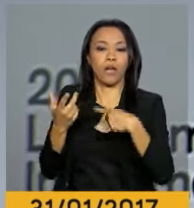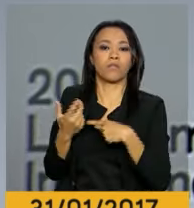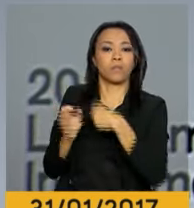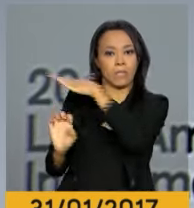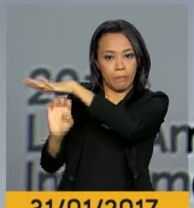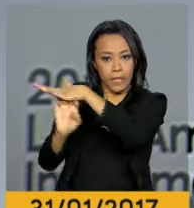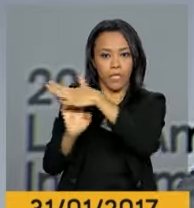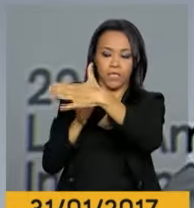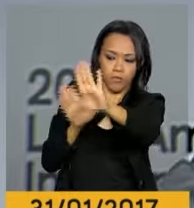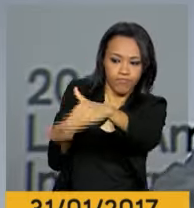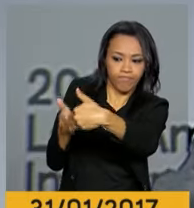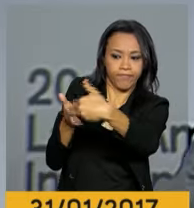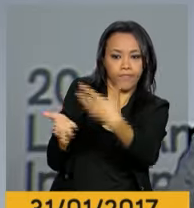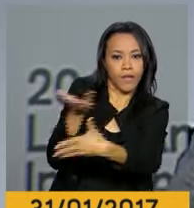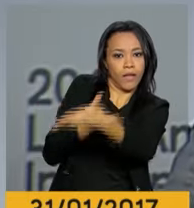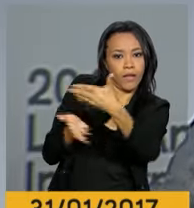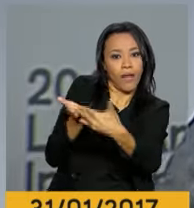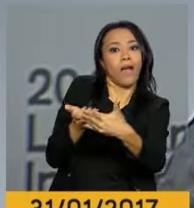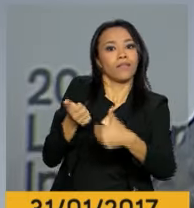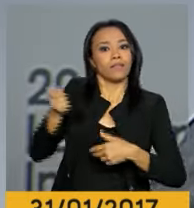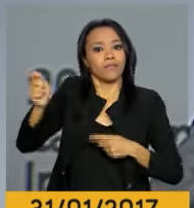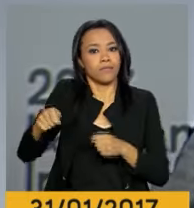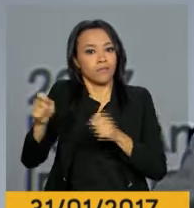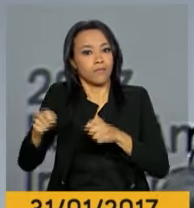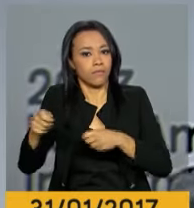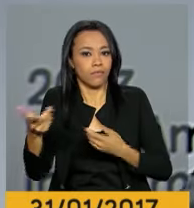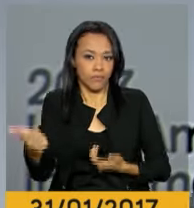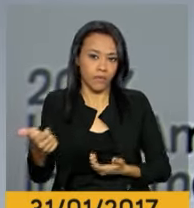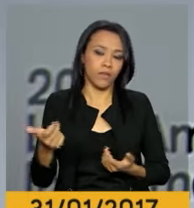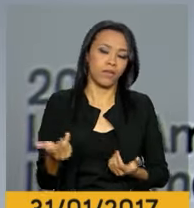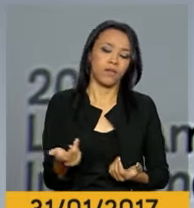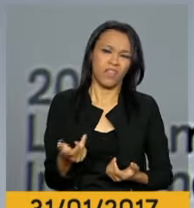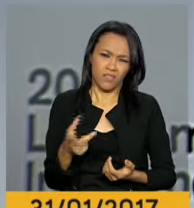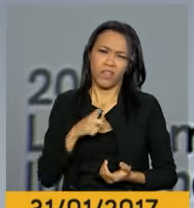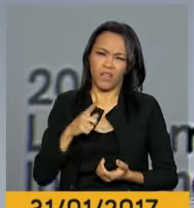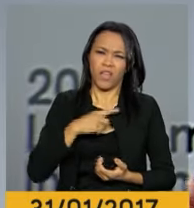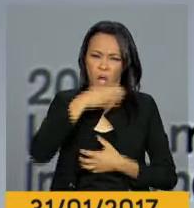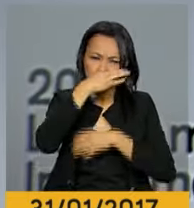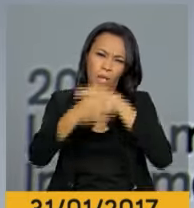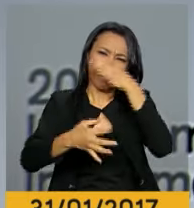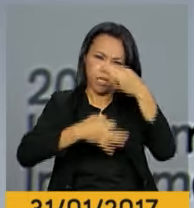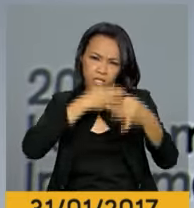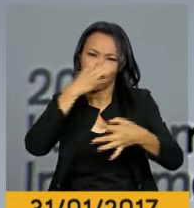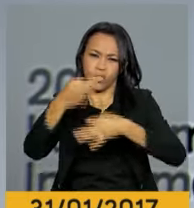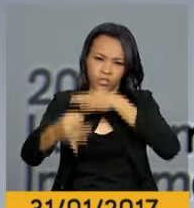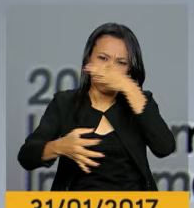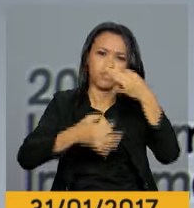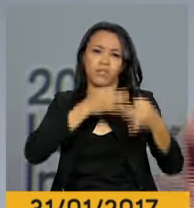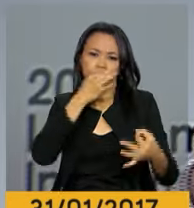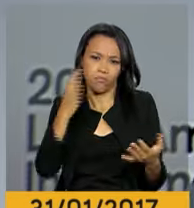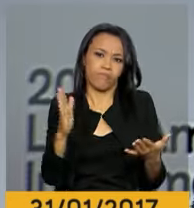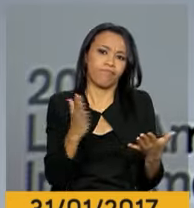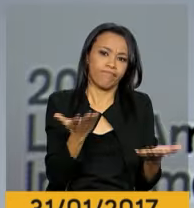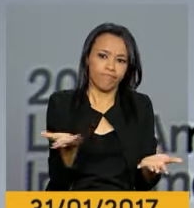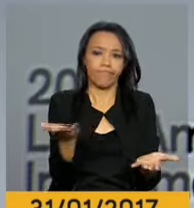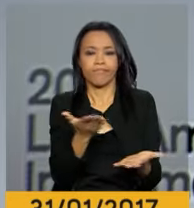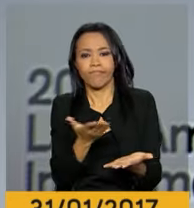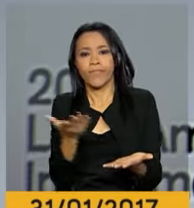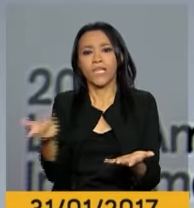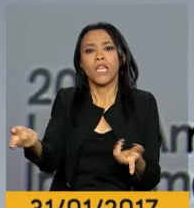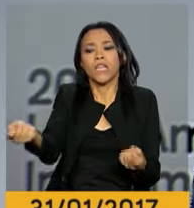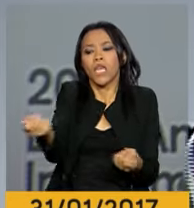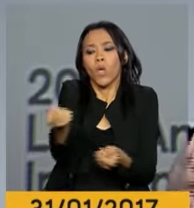interessante de vez em quando Dr Zé Olímpio eu vejo ouço crítica a essa essa fórmula que é na verdade a prevalência do